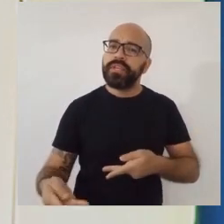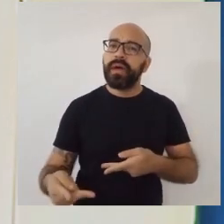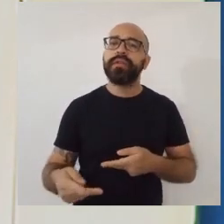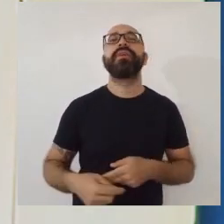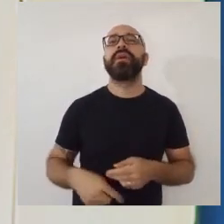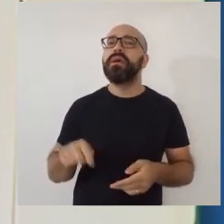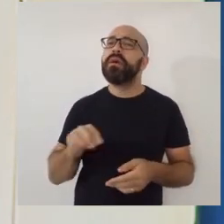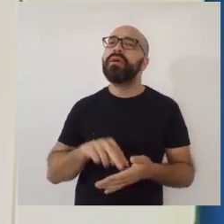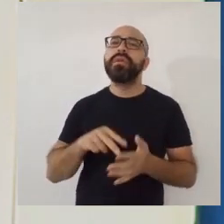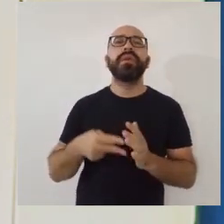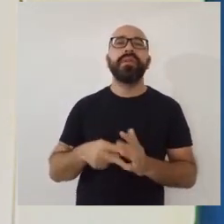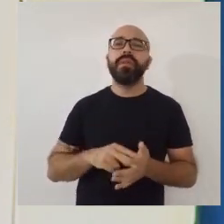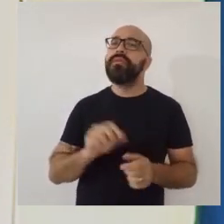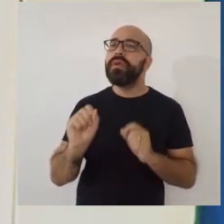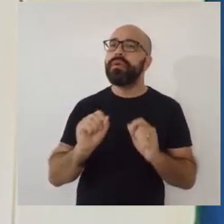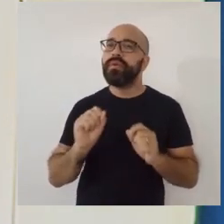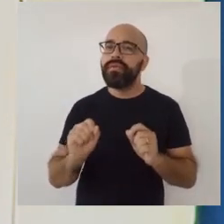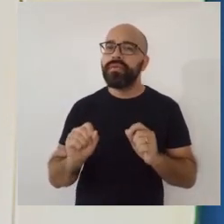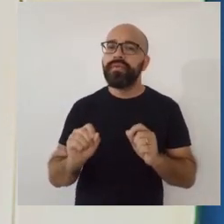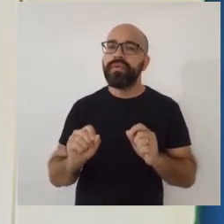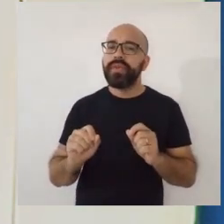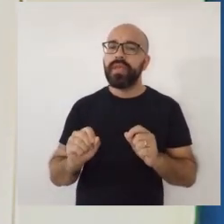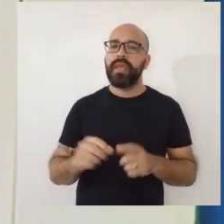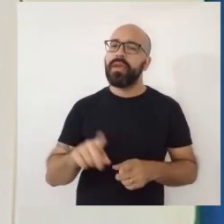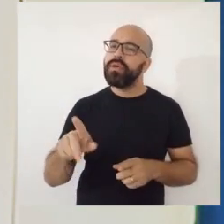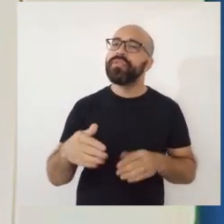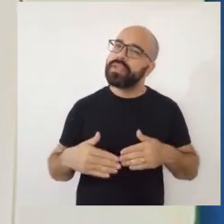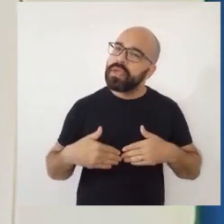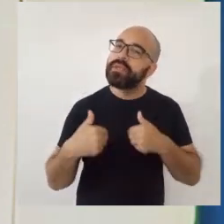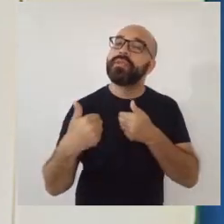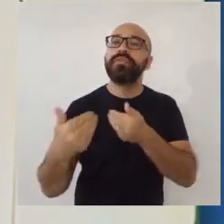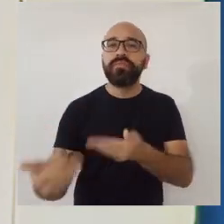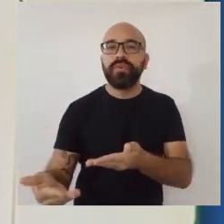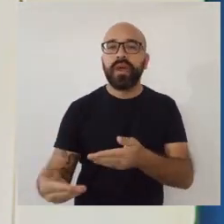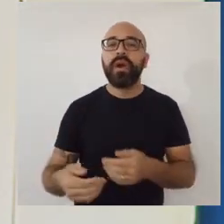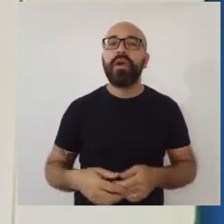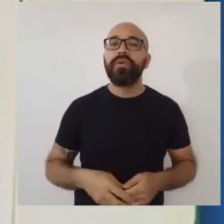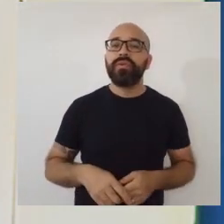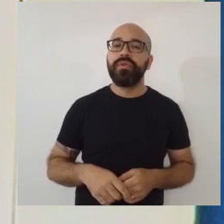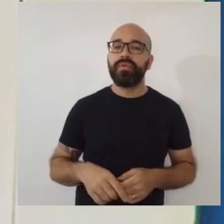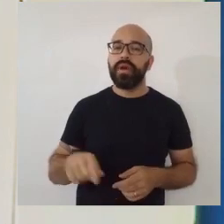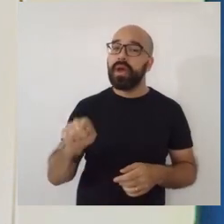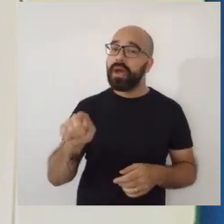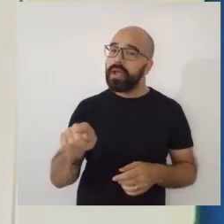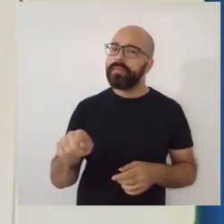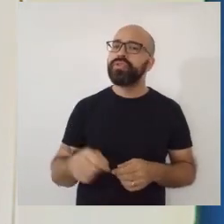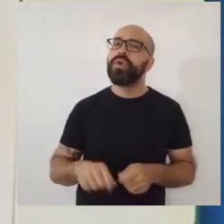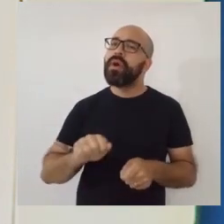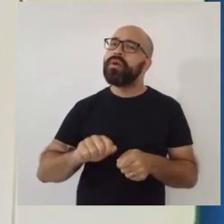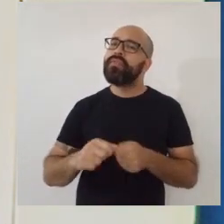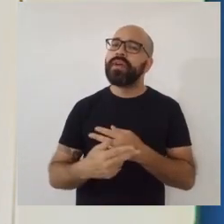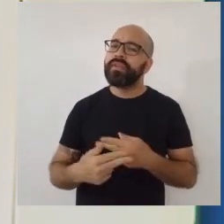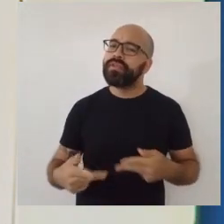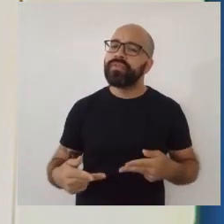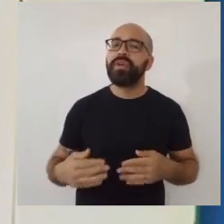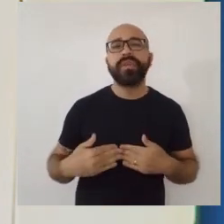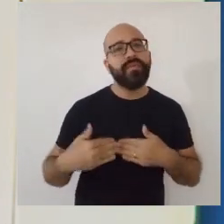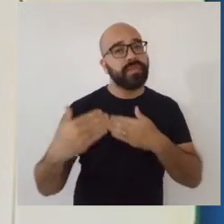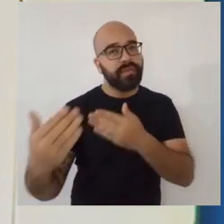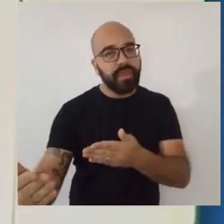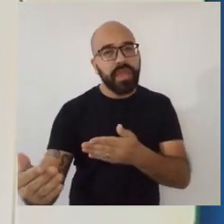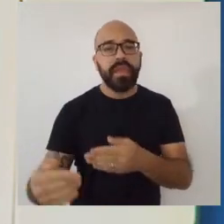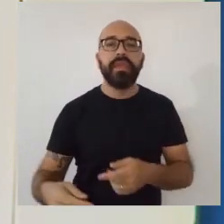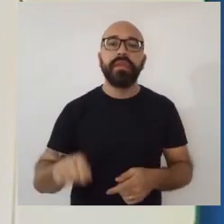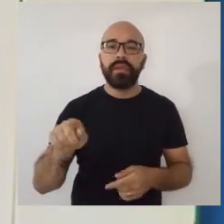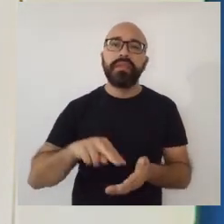Reciprocidade é você dar algo a alguém, né? Então, quando alguém faz algo com você, você é recíproco com aquela pessoa.